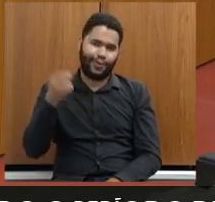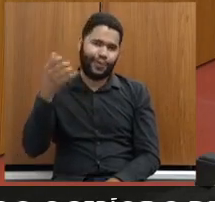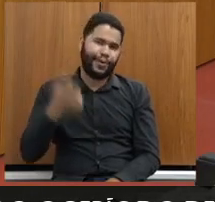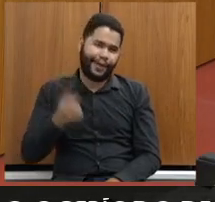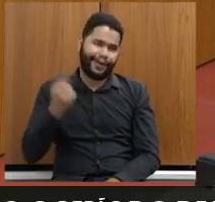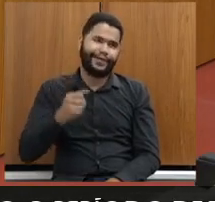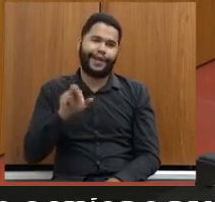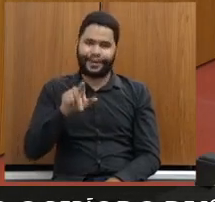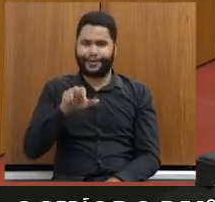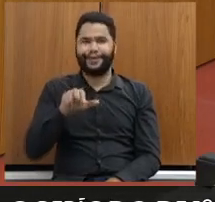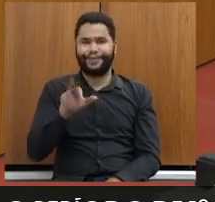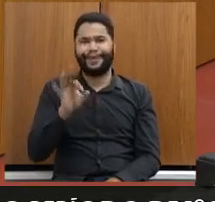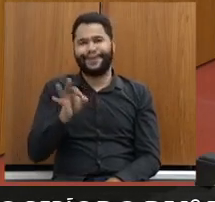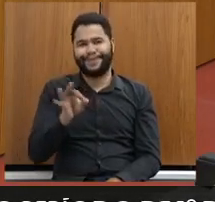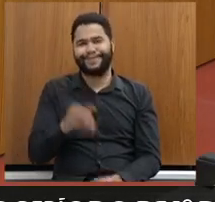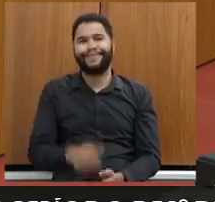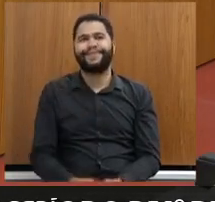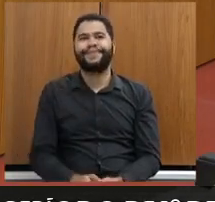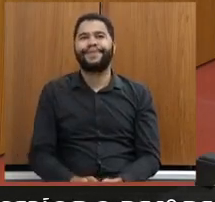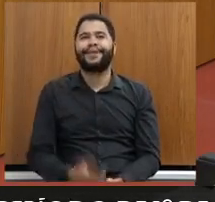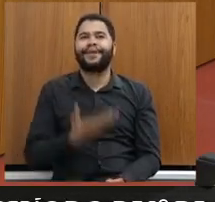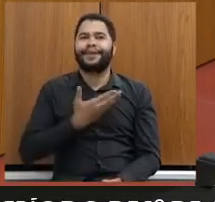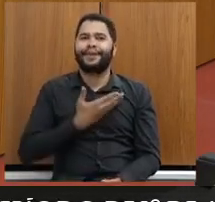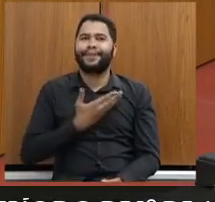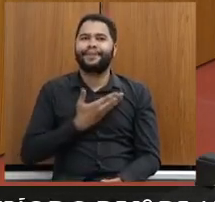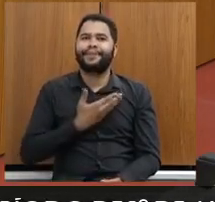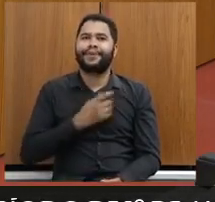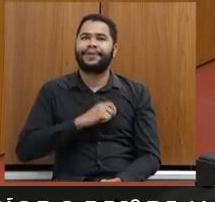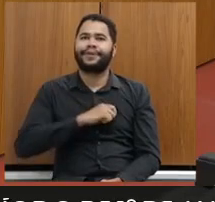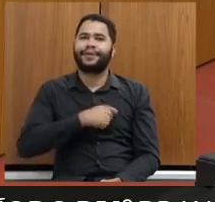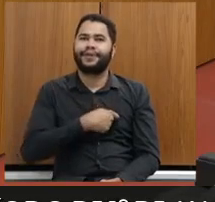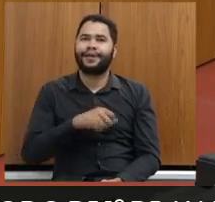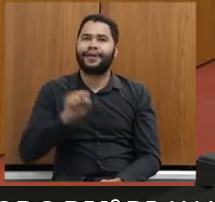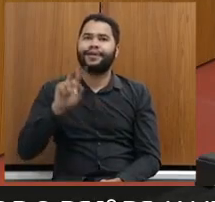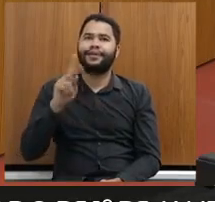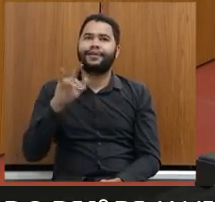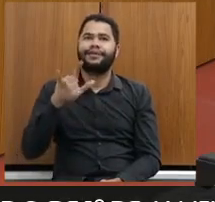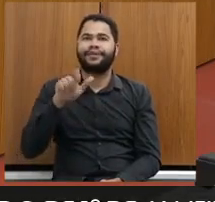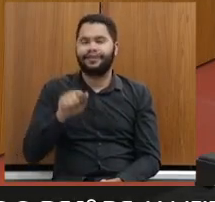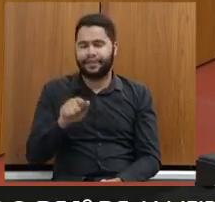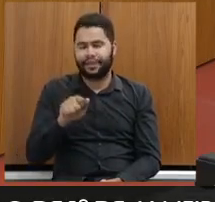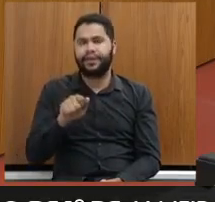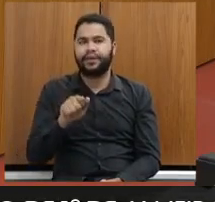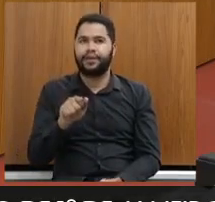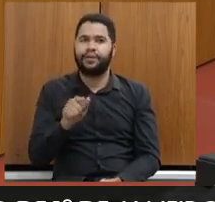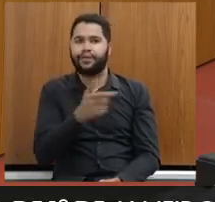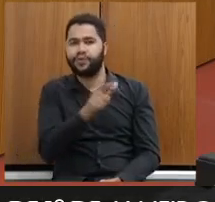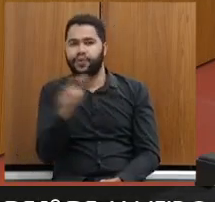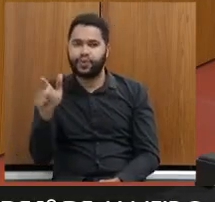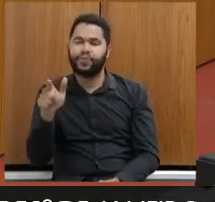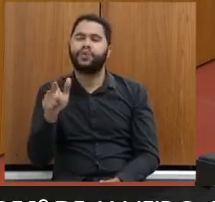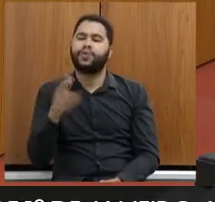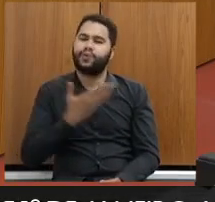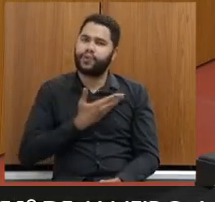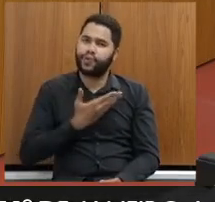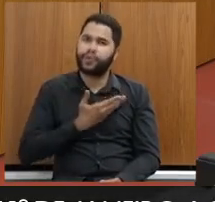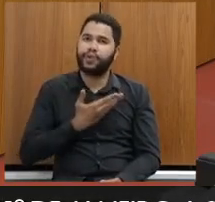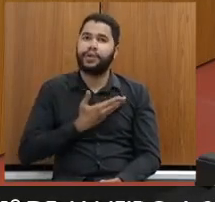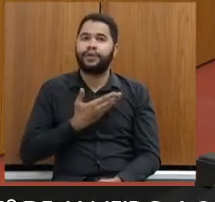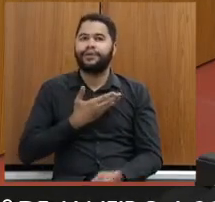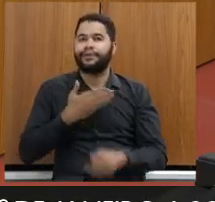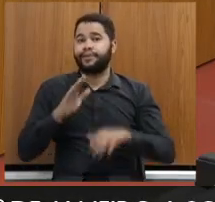João amiga delegada Sheila os demais colegas estava cantando ele grilo